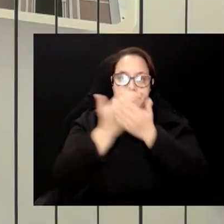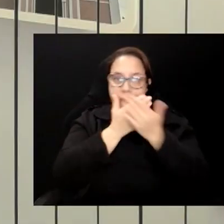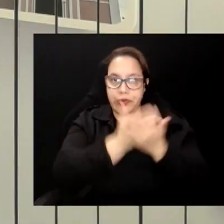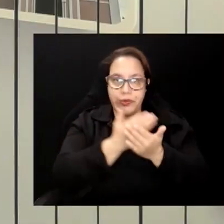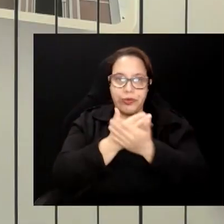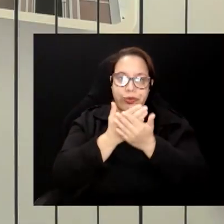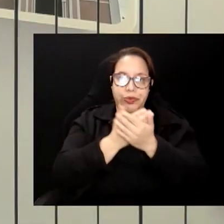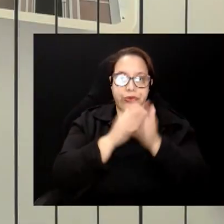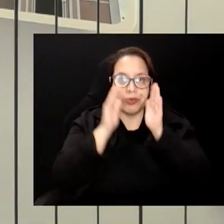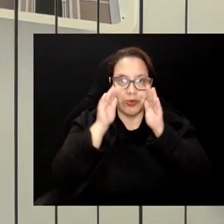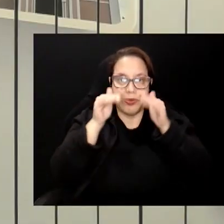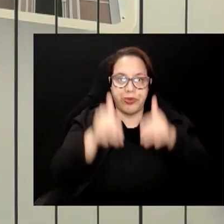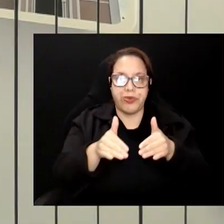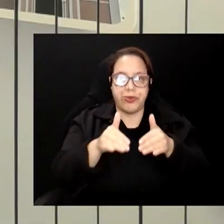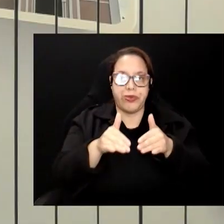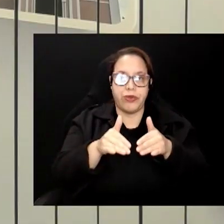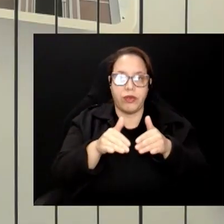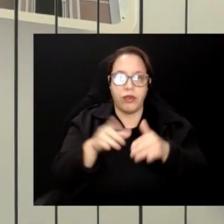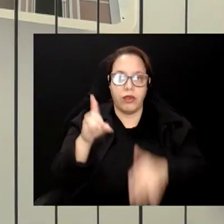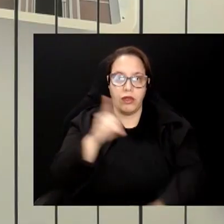o Distrito Industrial.